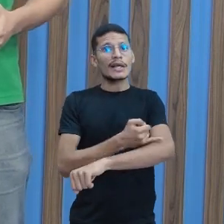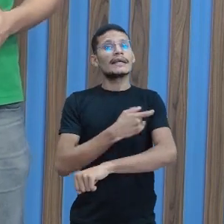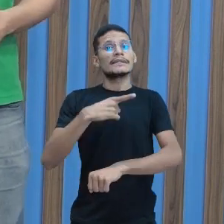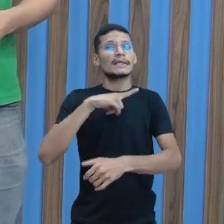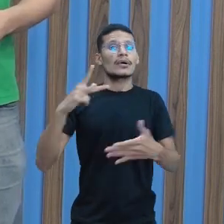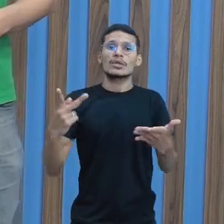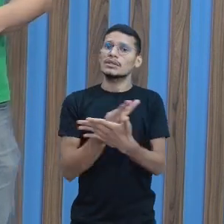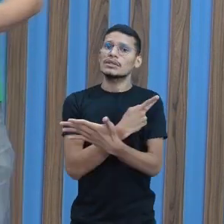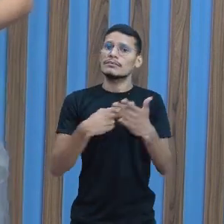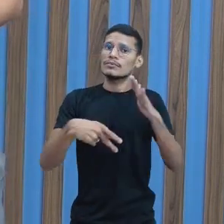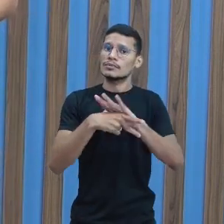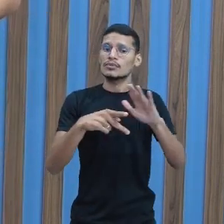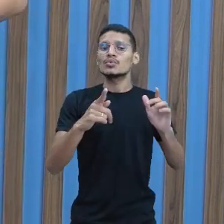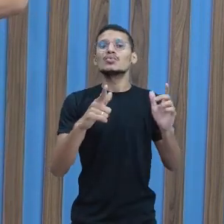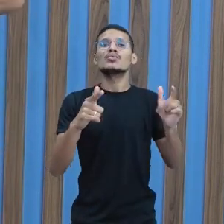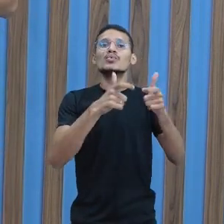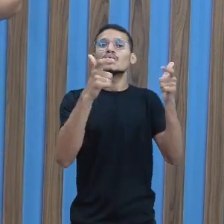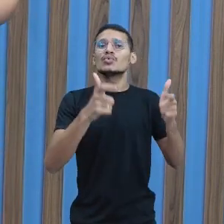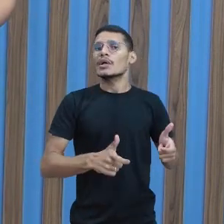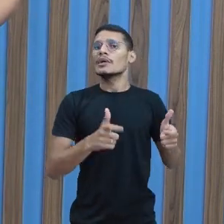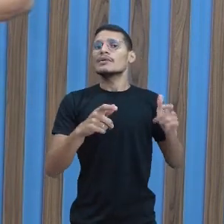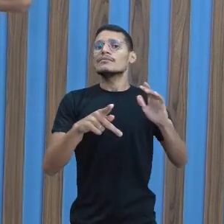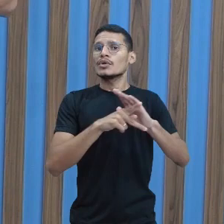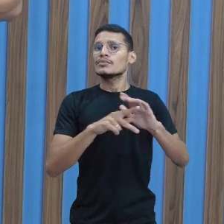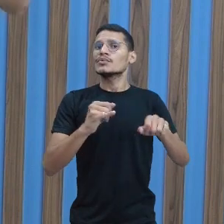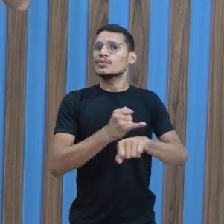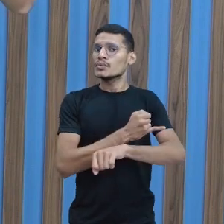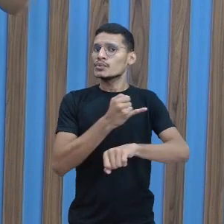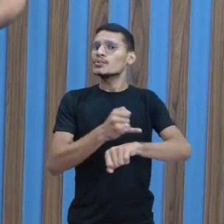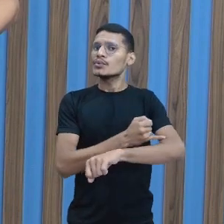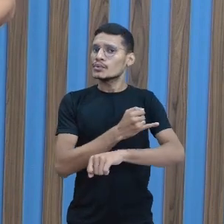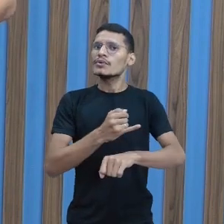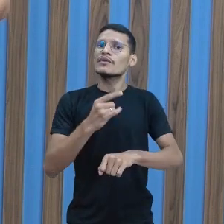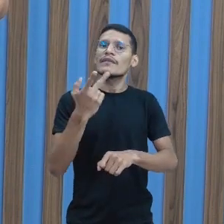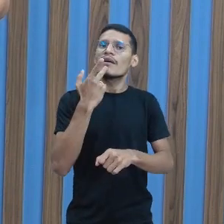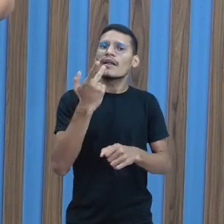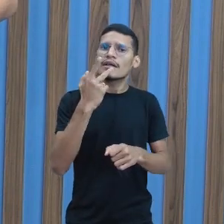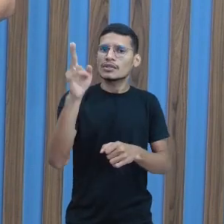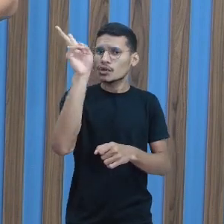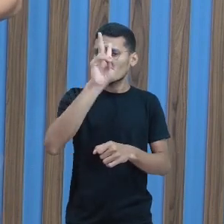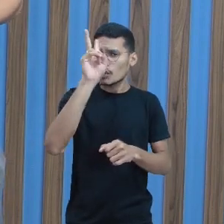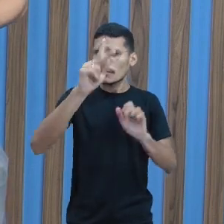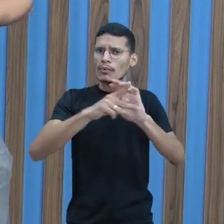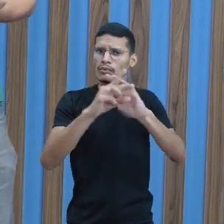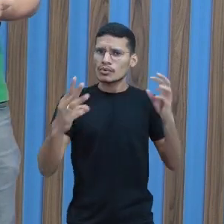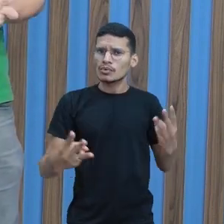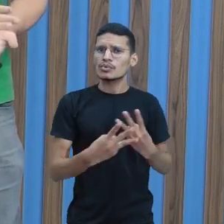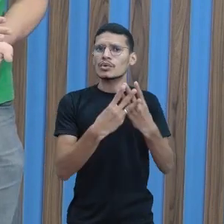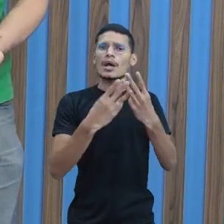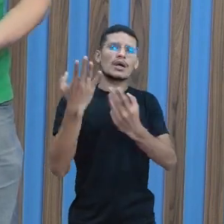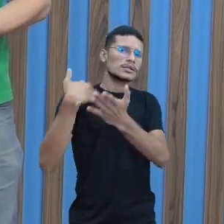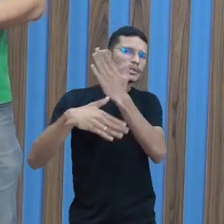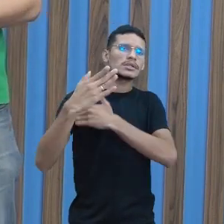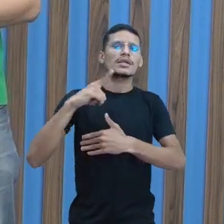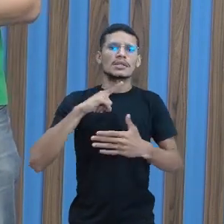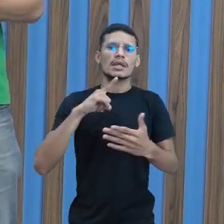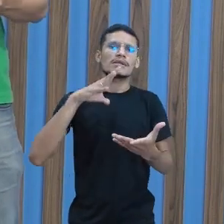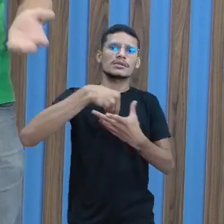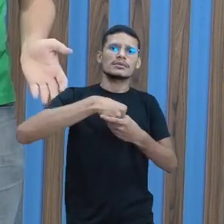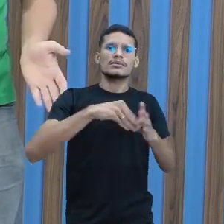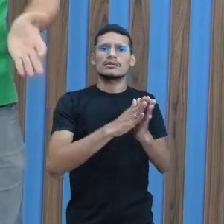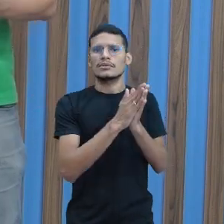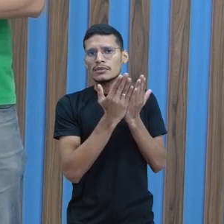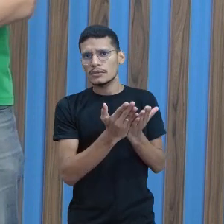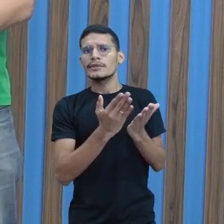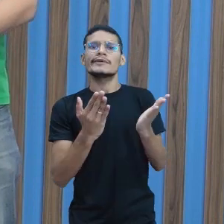grande templo, né, enfim, de Jerusalém, que remonta à história, né, judaica antiga, que está nos livros sagrados, né, tanto